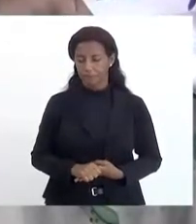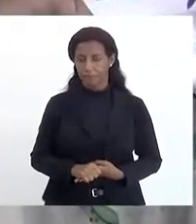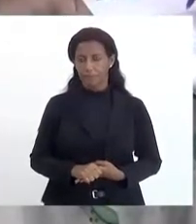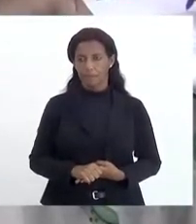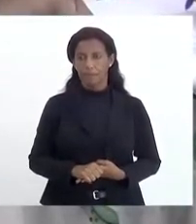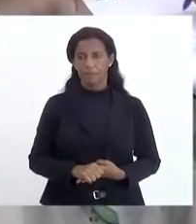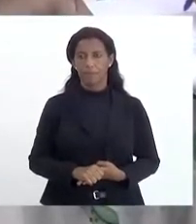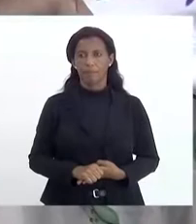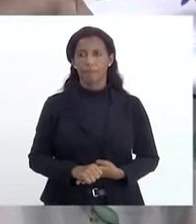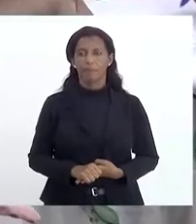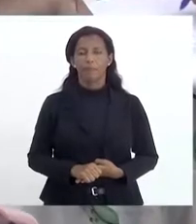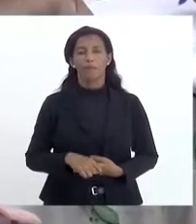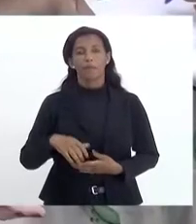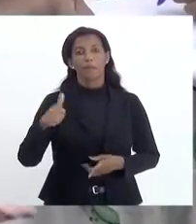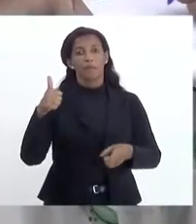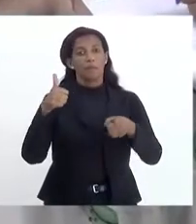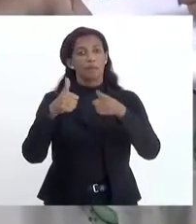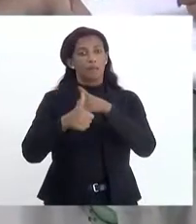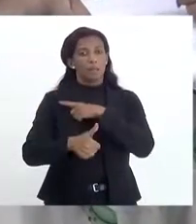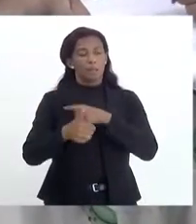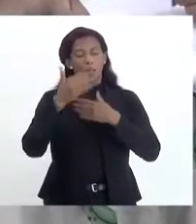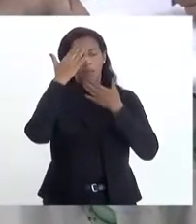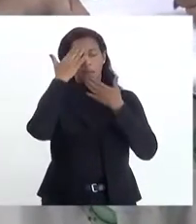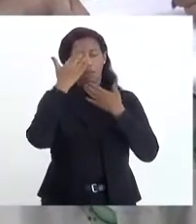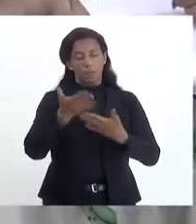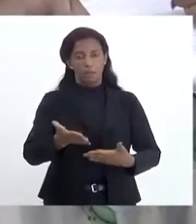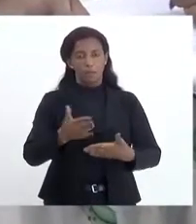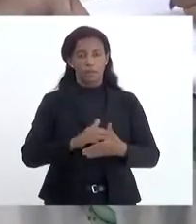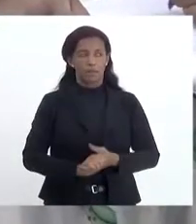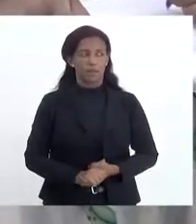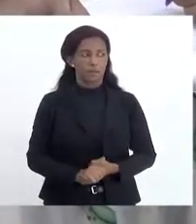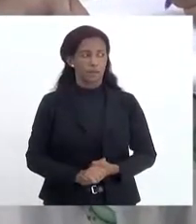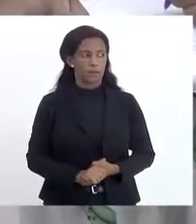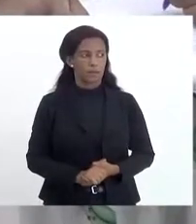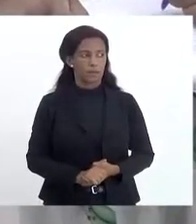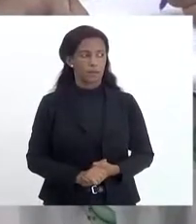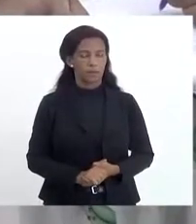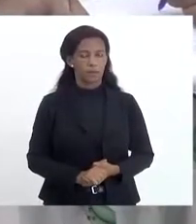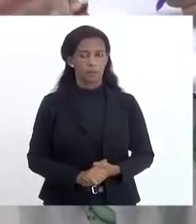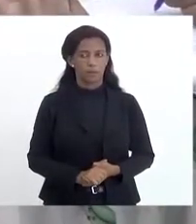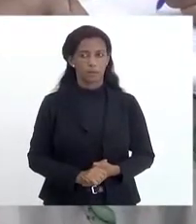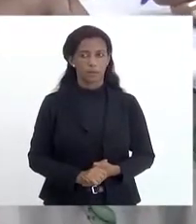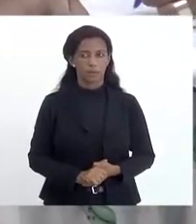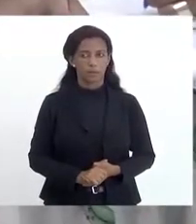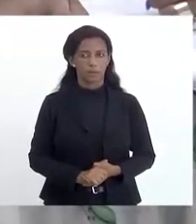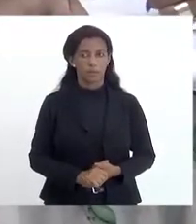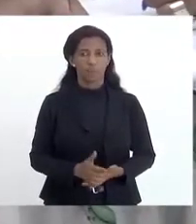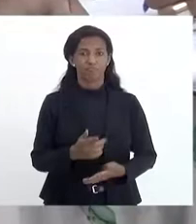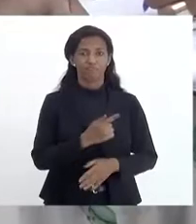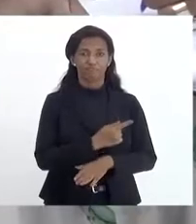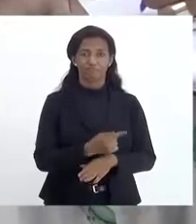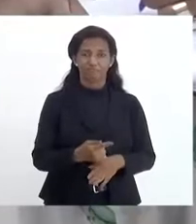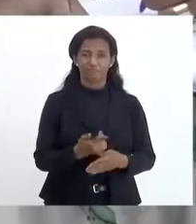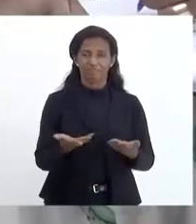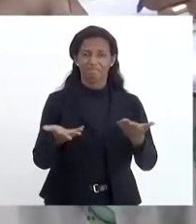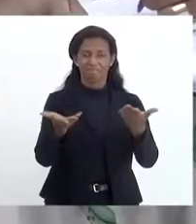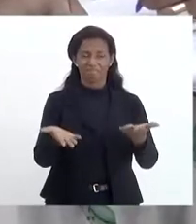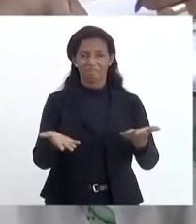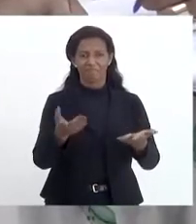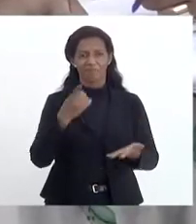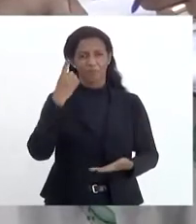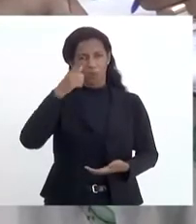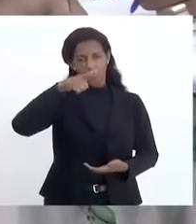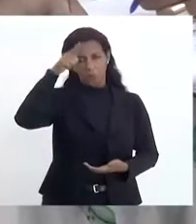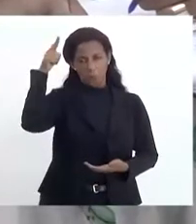gostaria aqui de, em primeiro lugar, agradecer, não é, imensamente a generosidade do deputado Luiz Paulo,